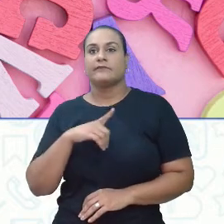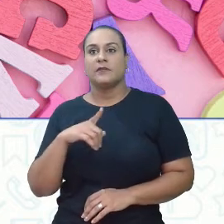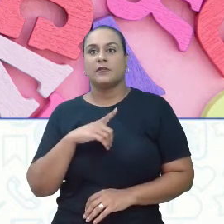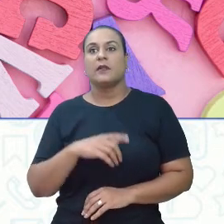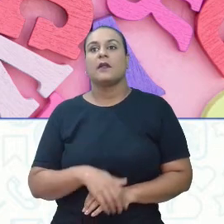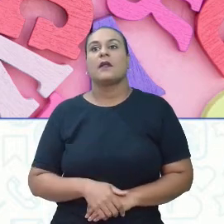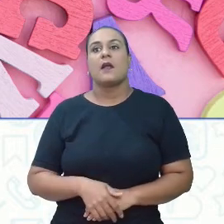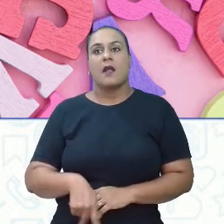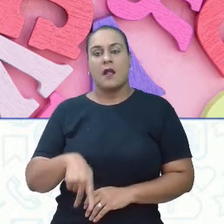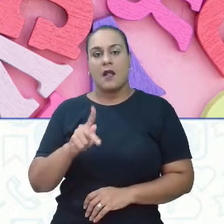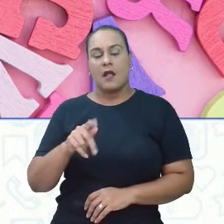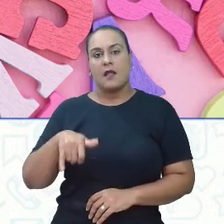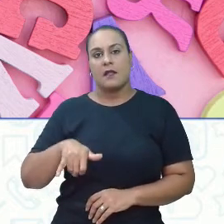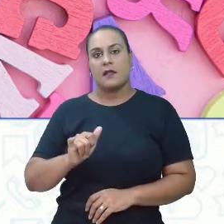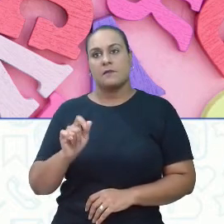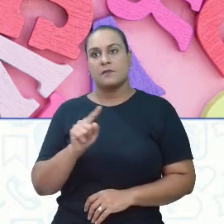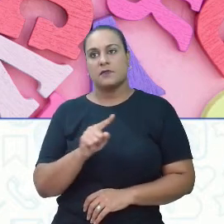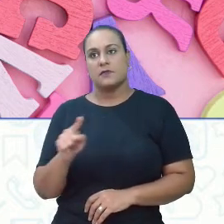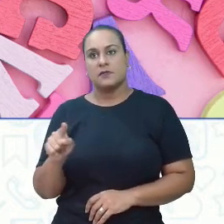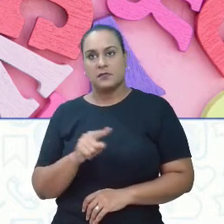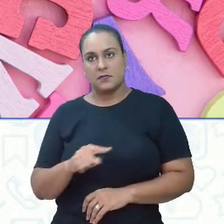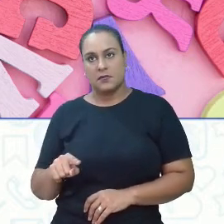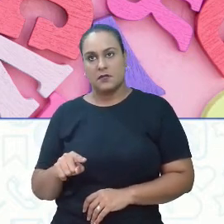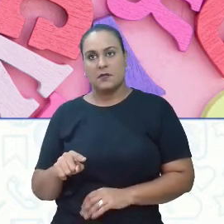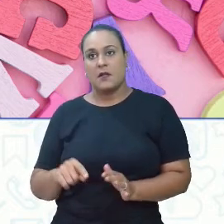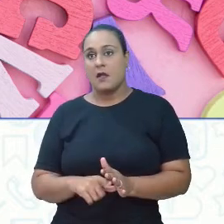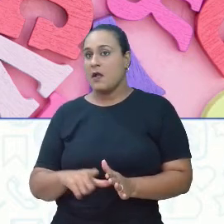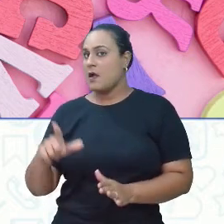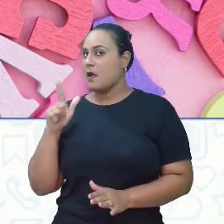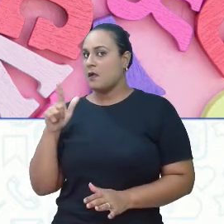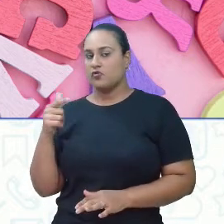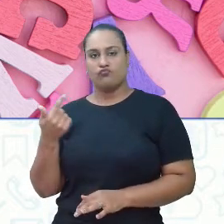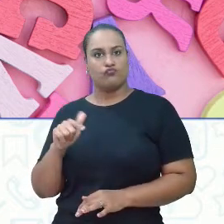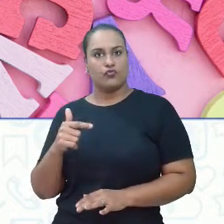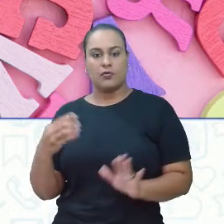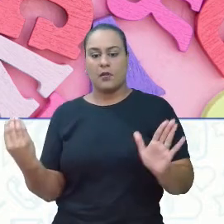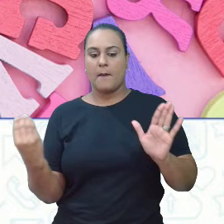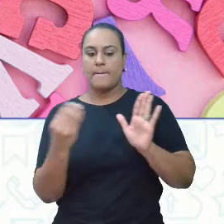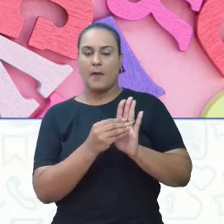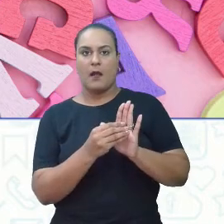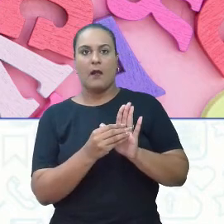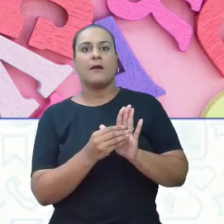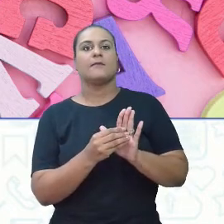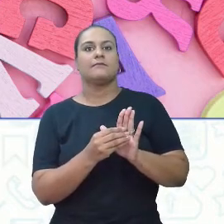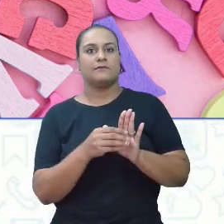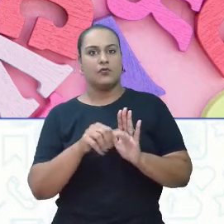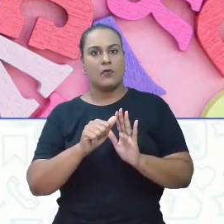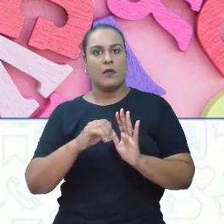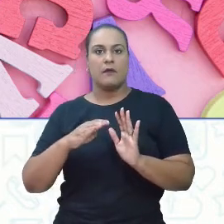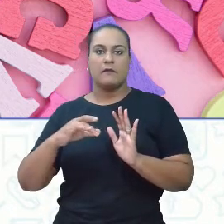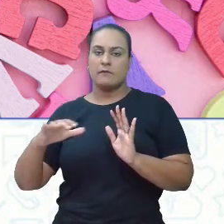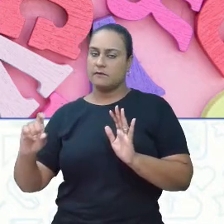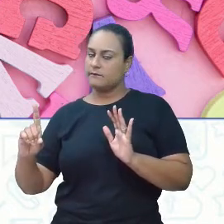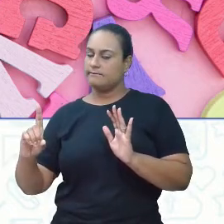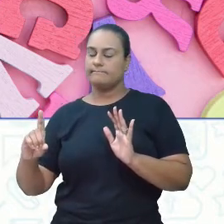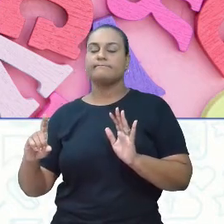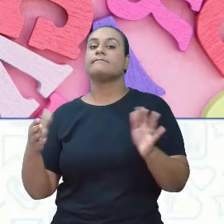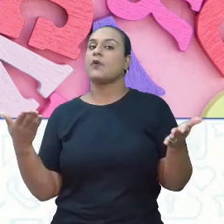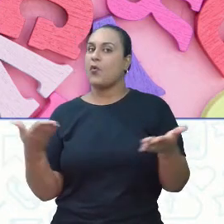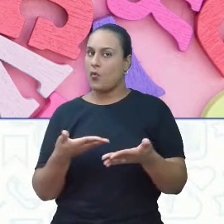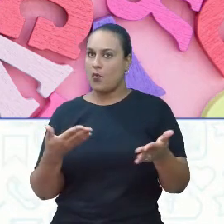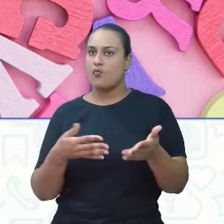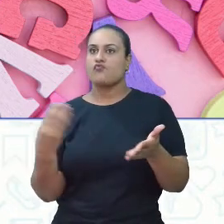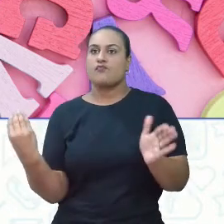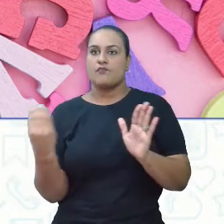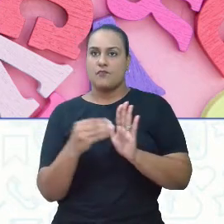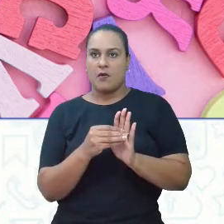as letras K, Y e Z, e antes elas não faziam parte do nosso alfabeto de língua portuguesa, e agora elas passam a